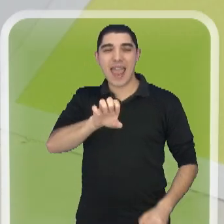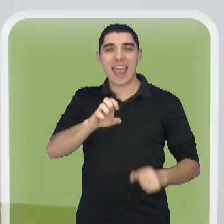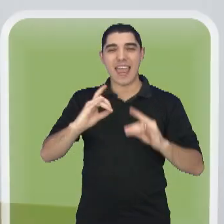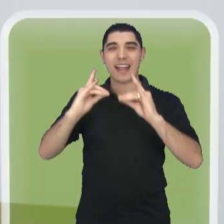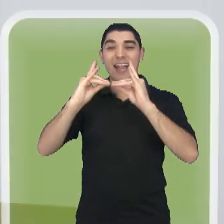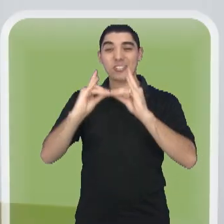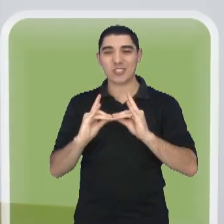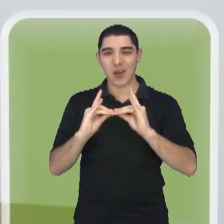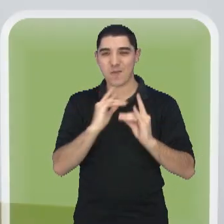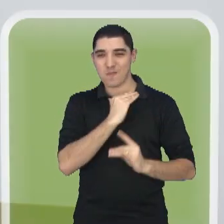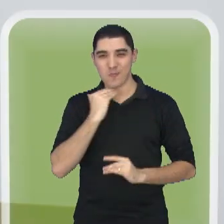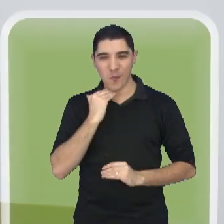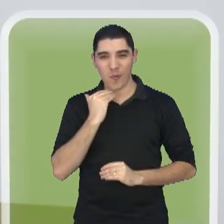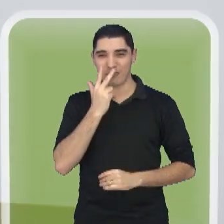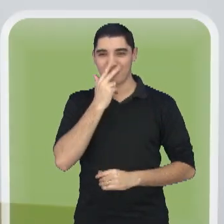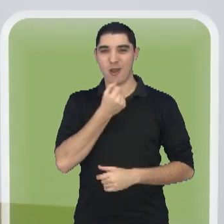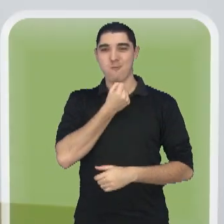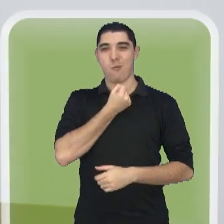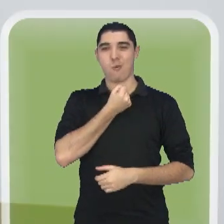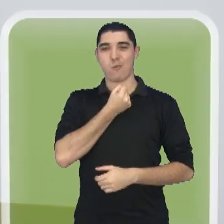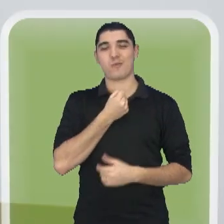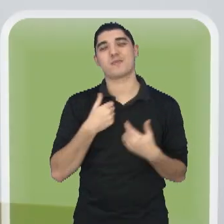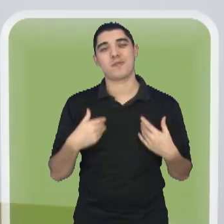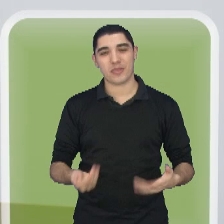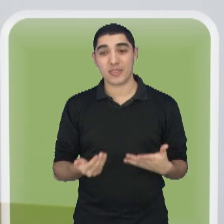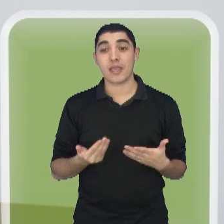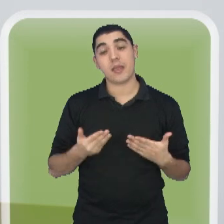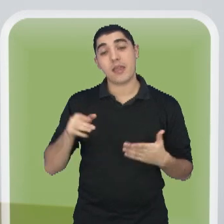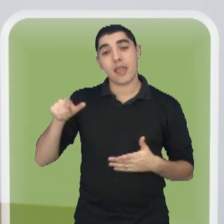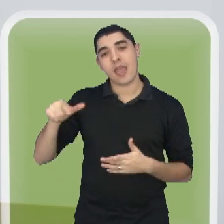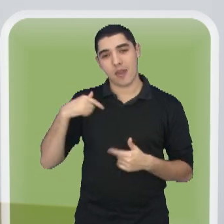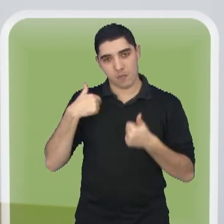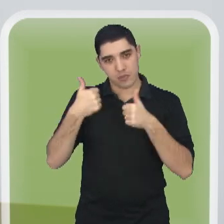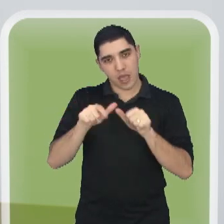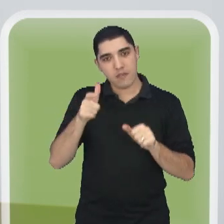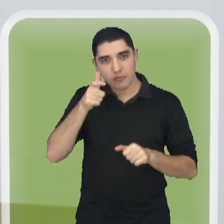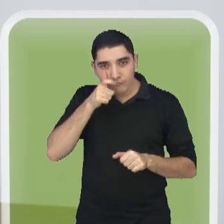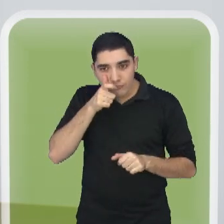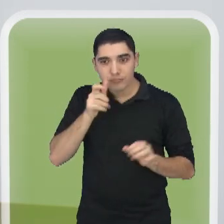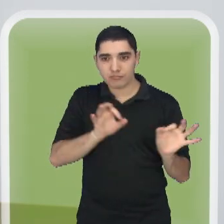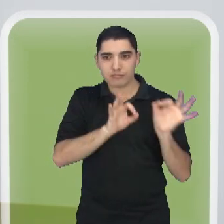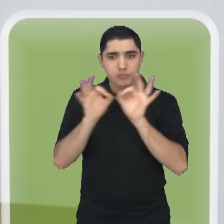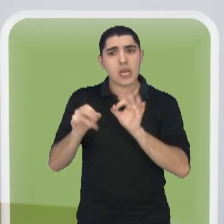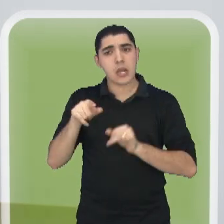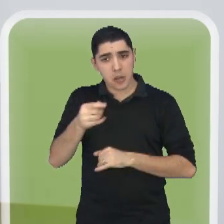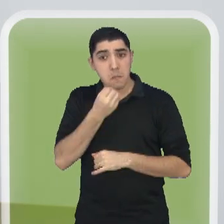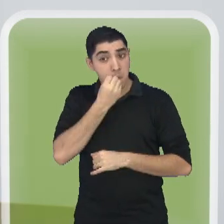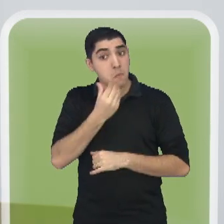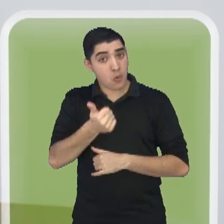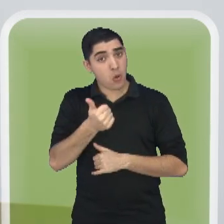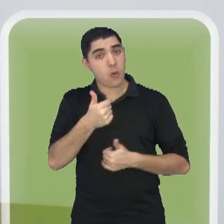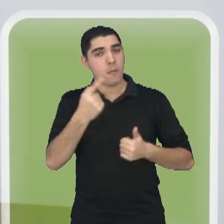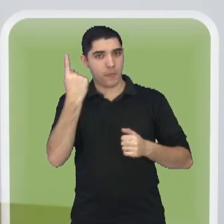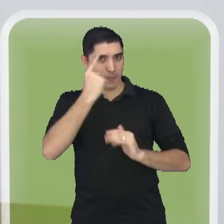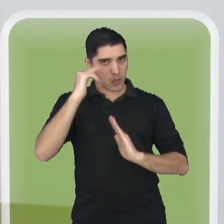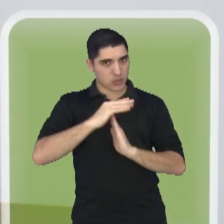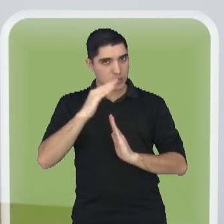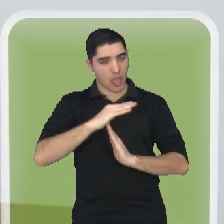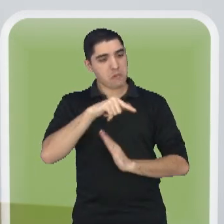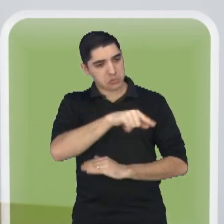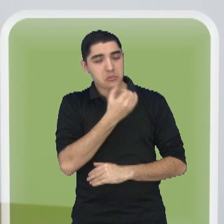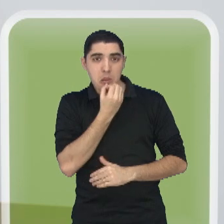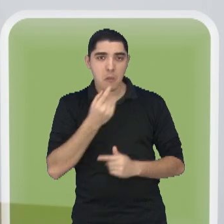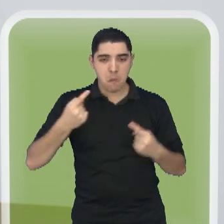tal. Mas falando sobre o jogo, né? Eu tava lá, assisti. Foi um jogo bom, principalmente no primeiro tempo.